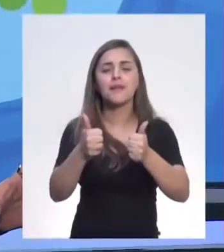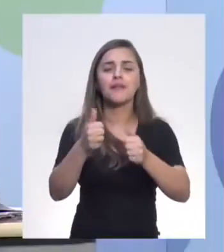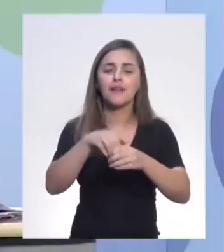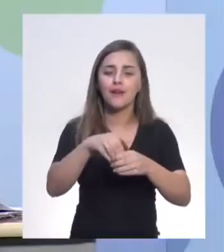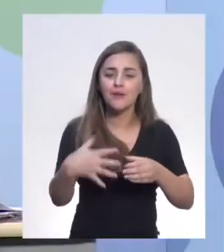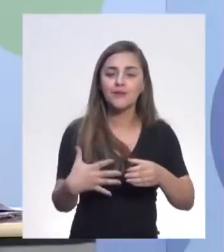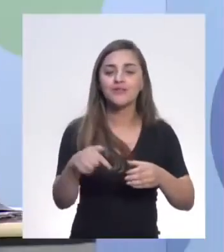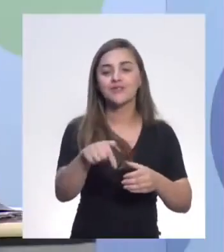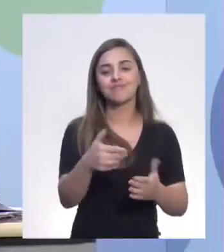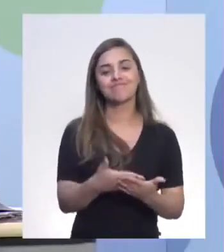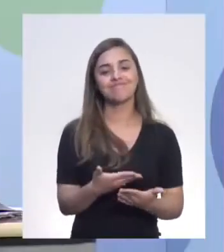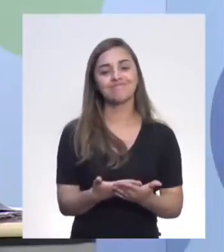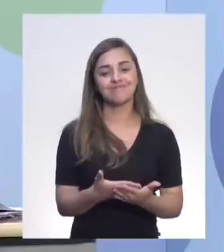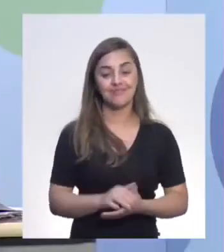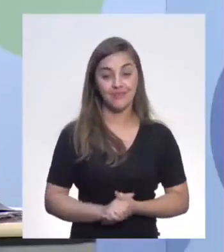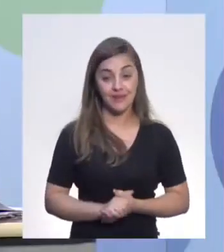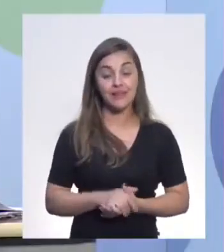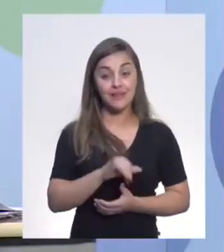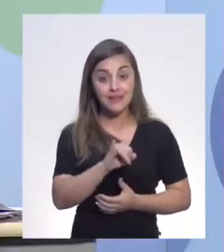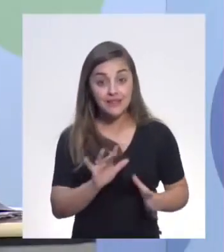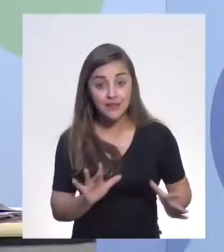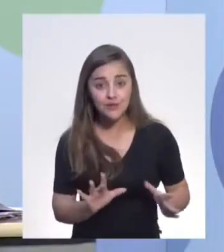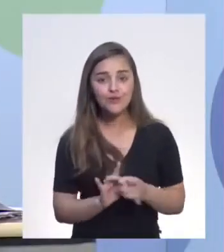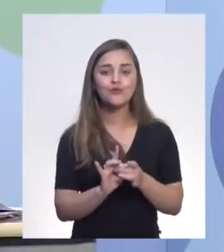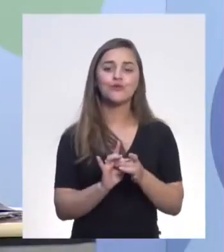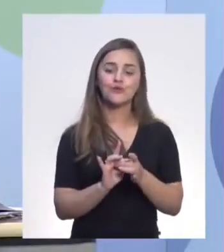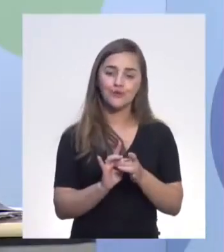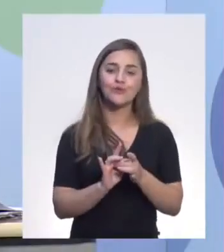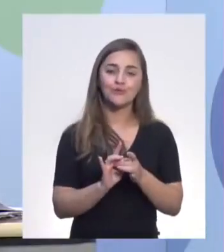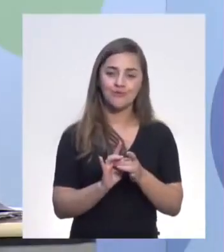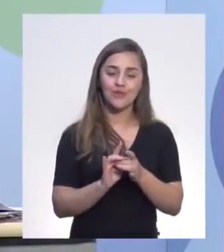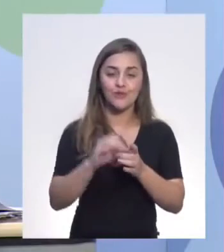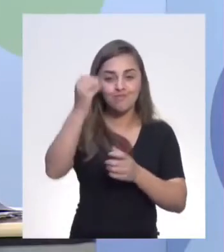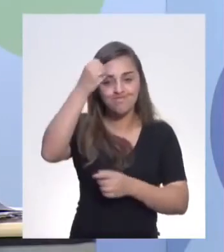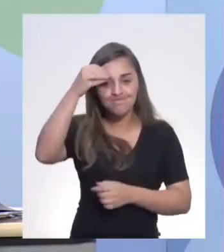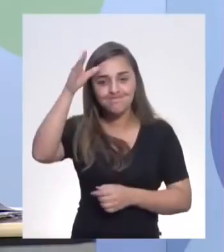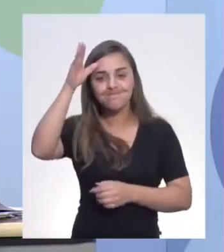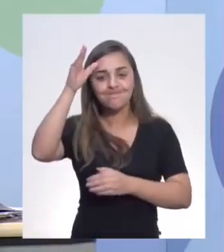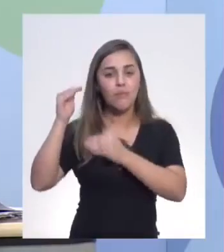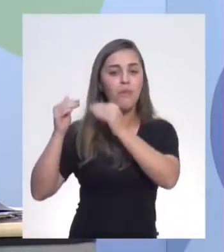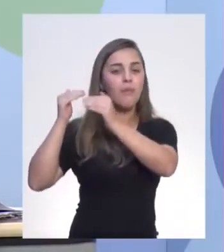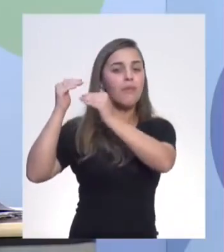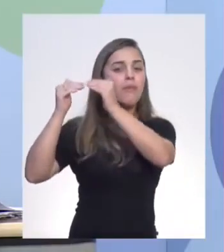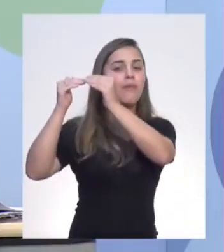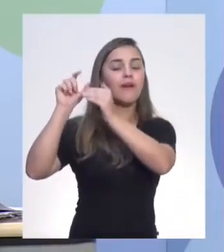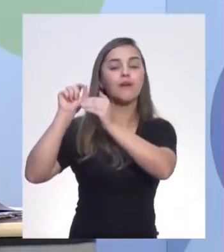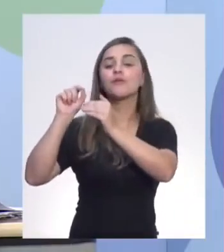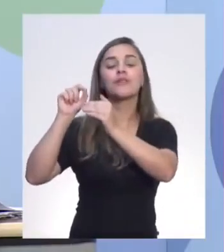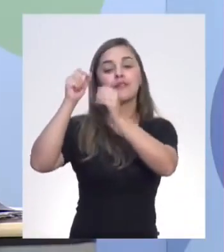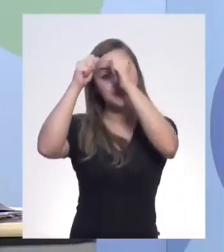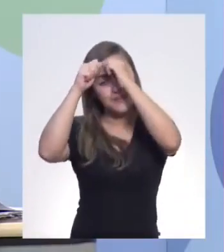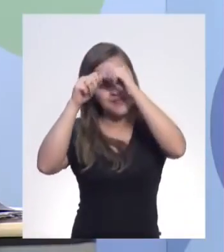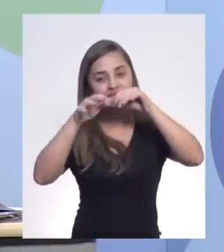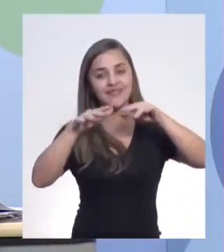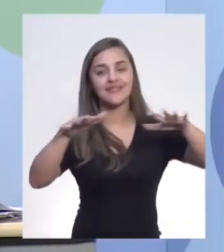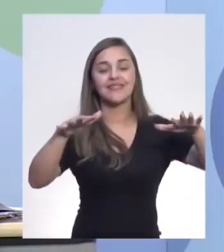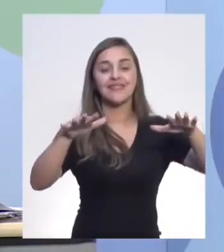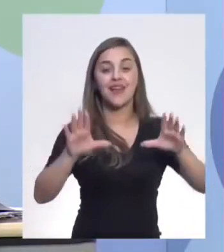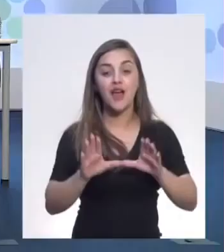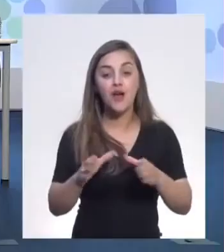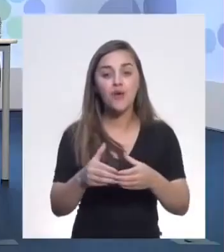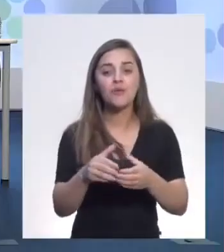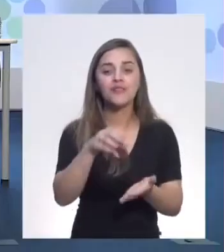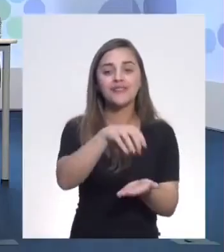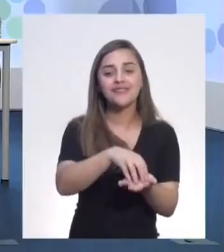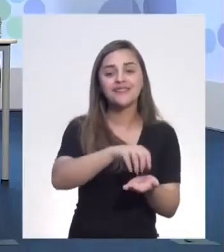né, Jennifer? Exatamente, e juntos nós estamos construindo esses conhecimentos com essa comunidade do Centro de Mídias. E,